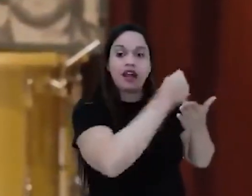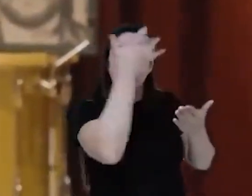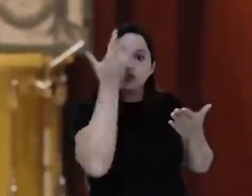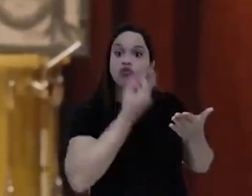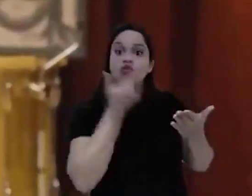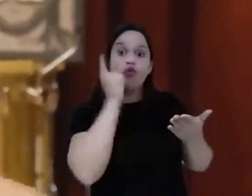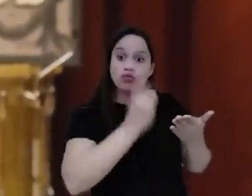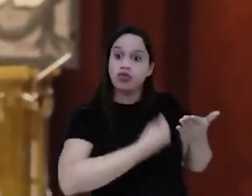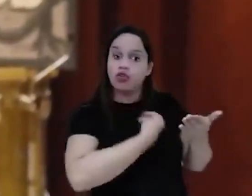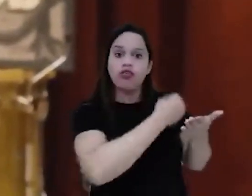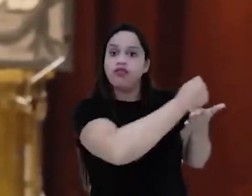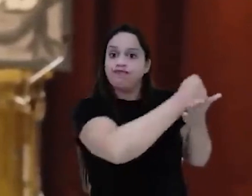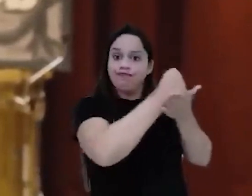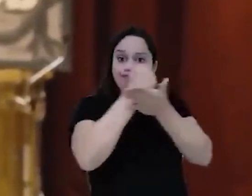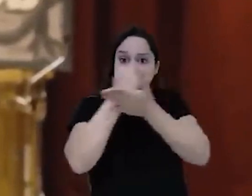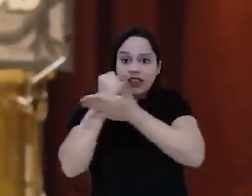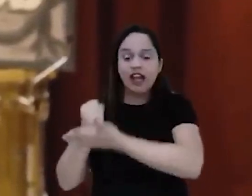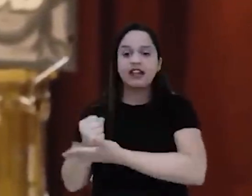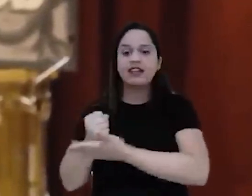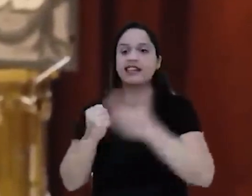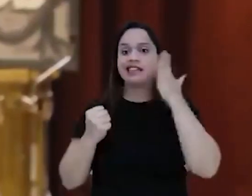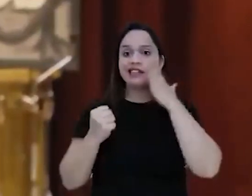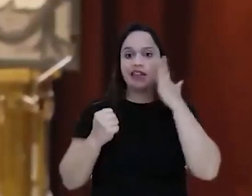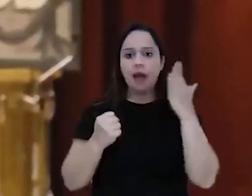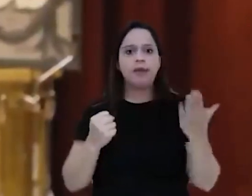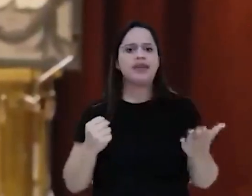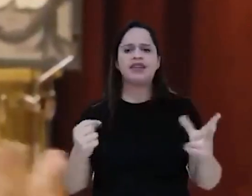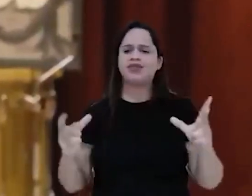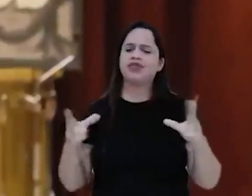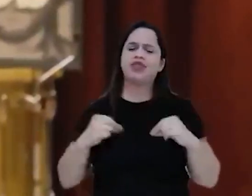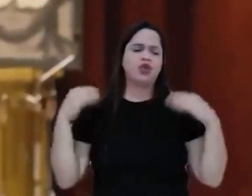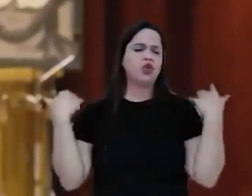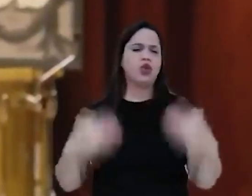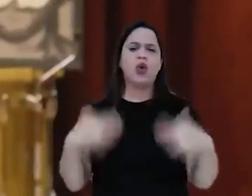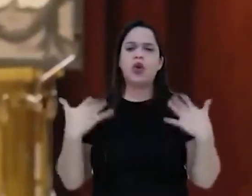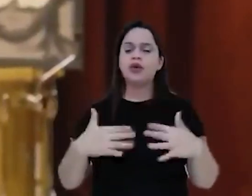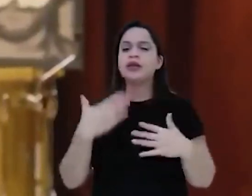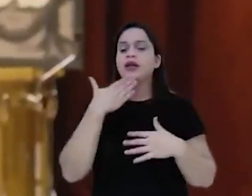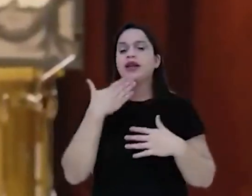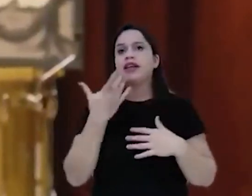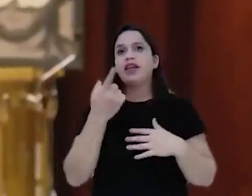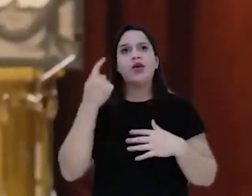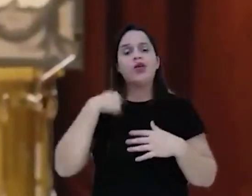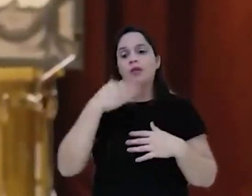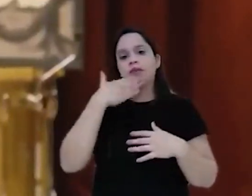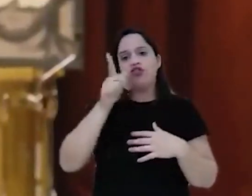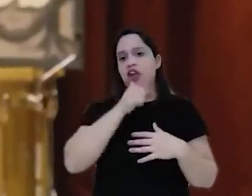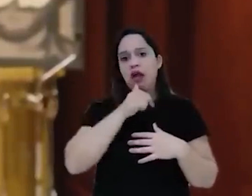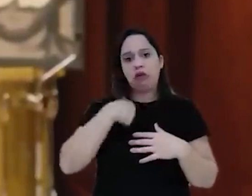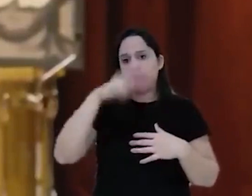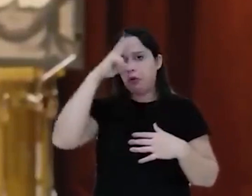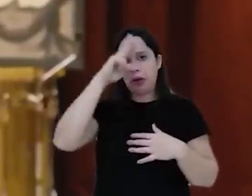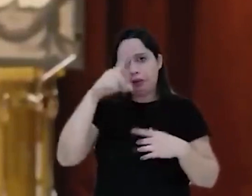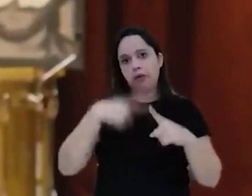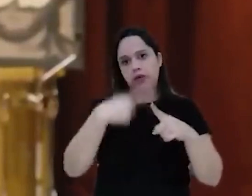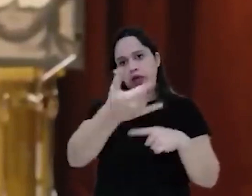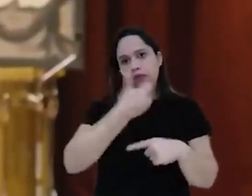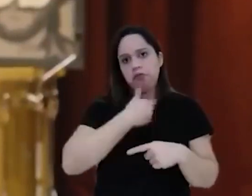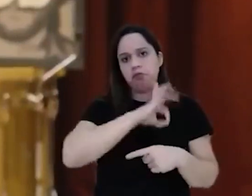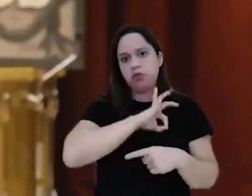pegar os Sobreviventes enfim e aí cara eu essa situação de pedir água ou já não lembro né